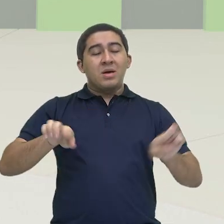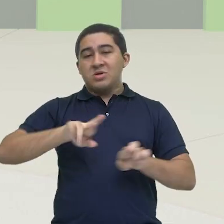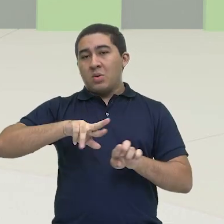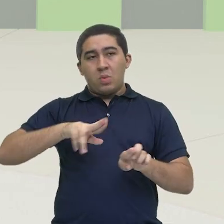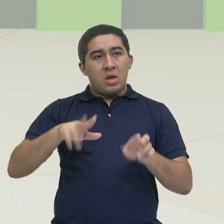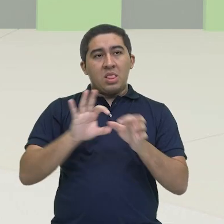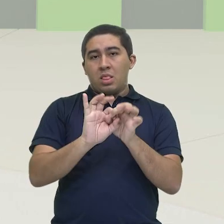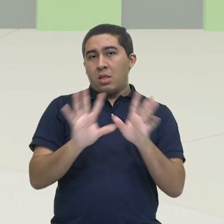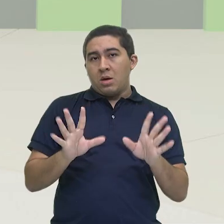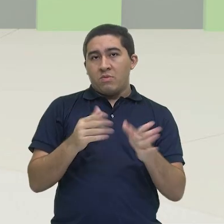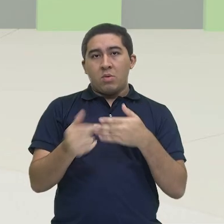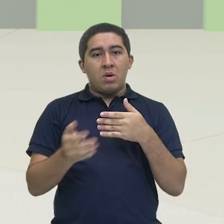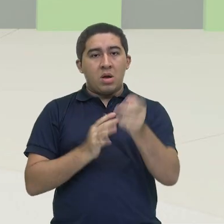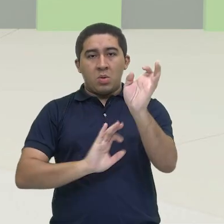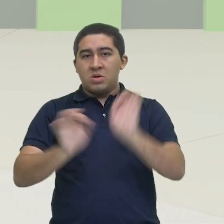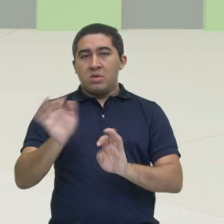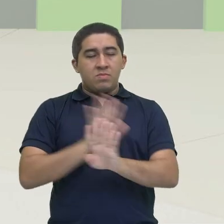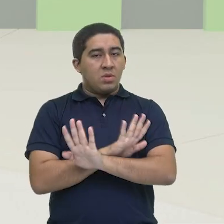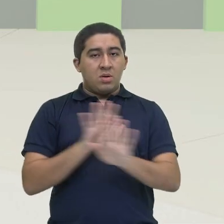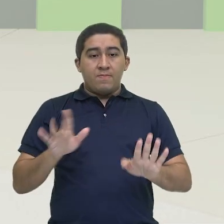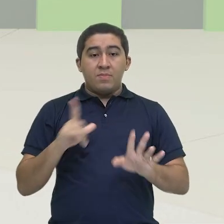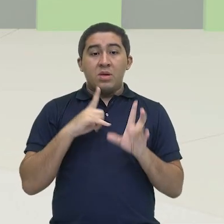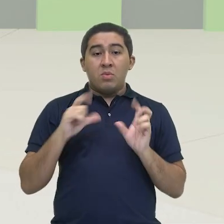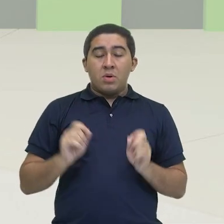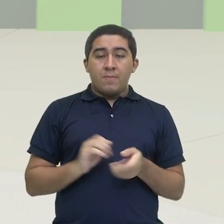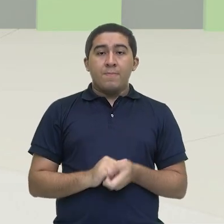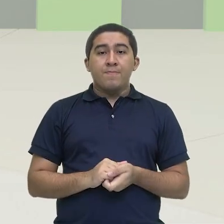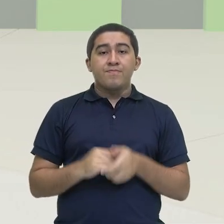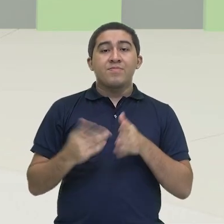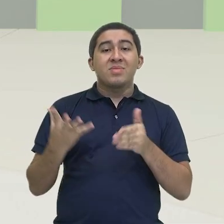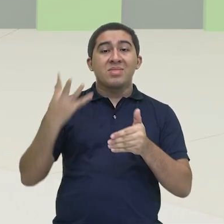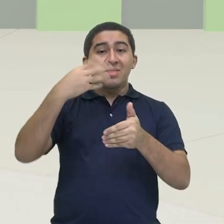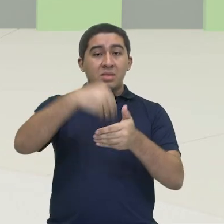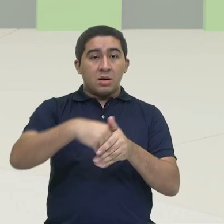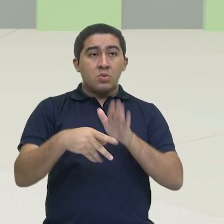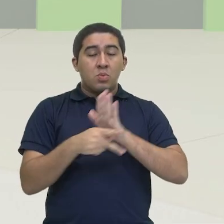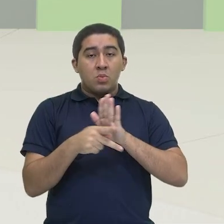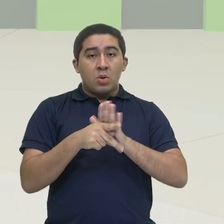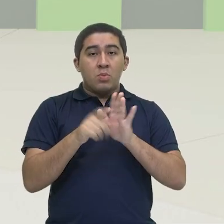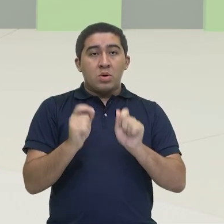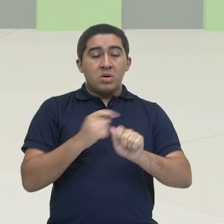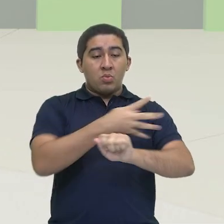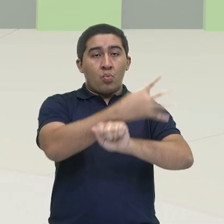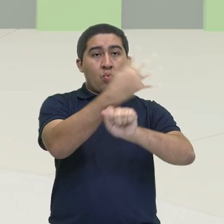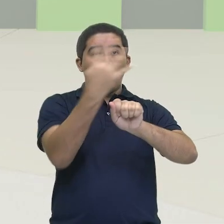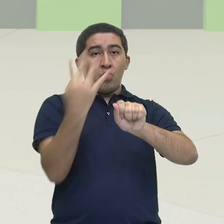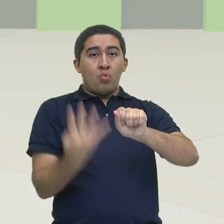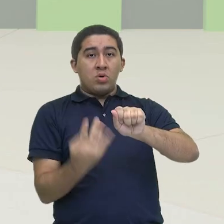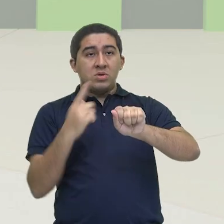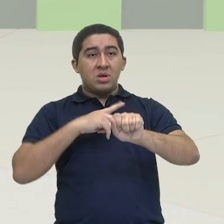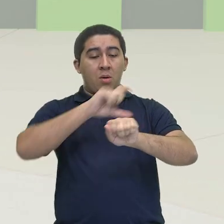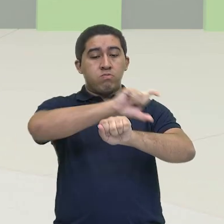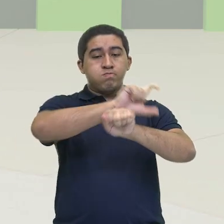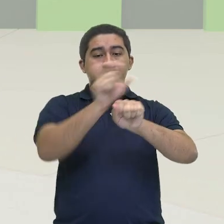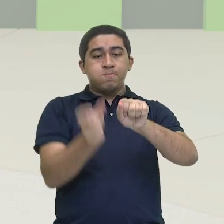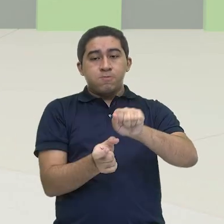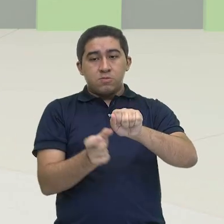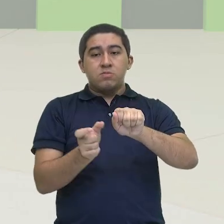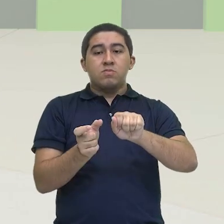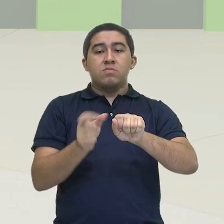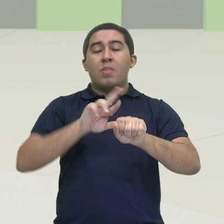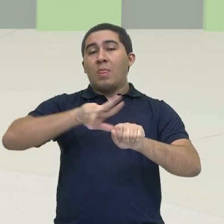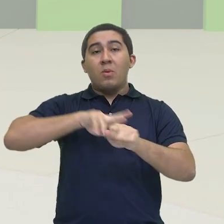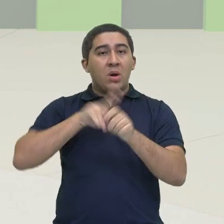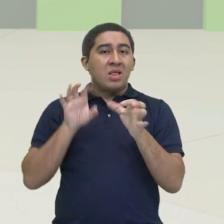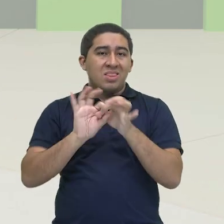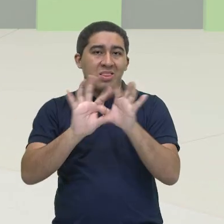qualquer canto, eles estão dentro como se fossem... as camadas são as casas dos elétrons e eles não ficam